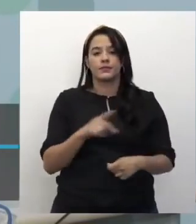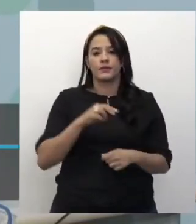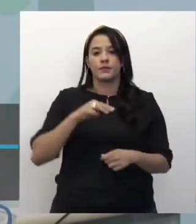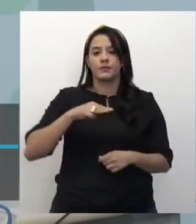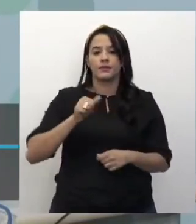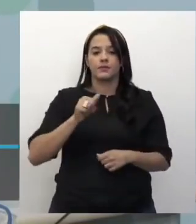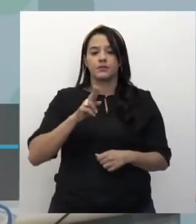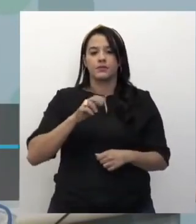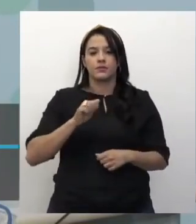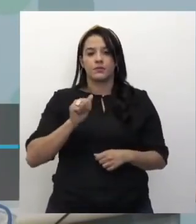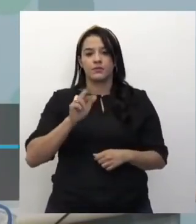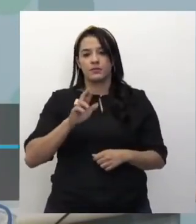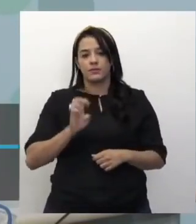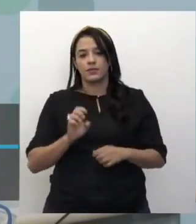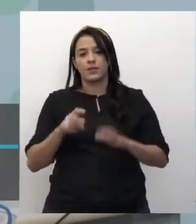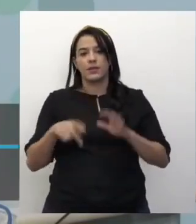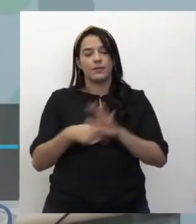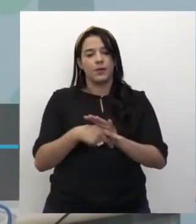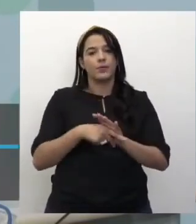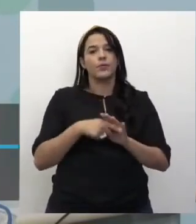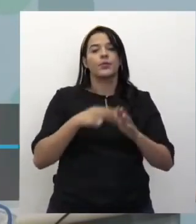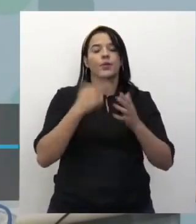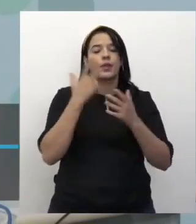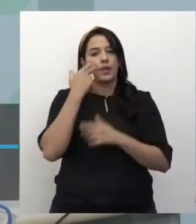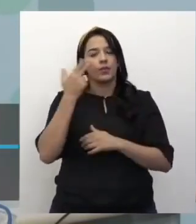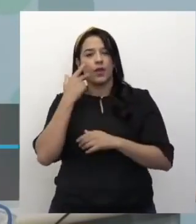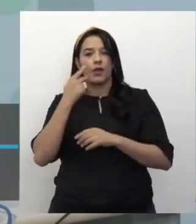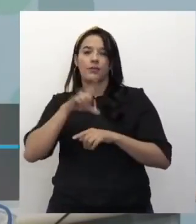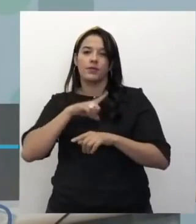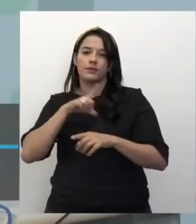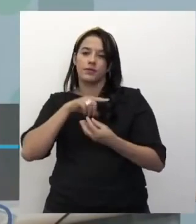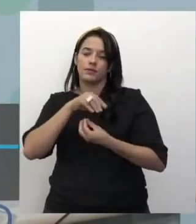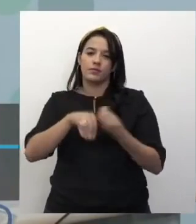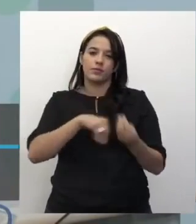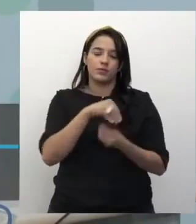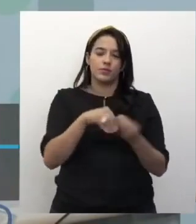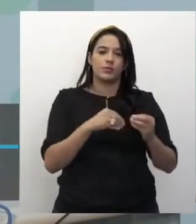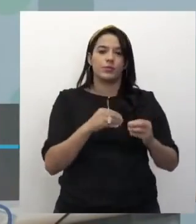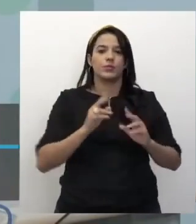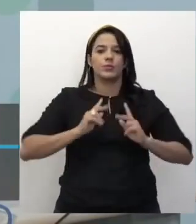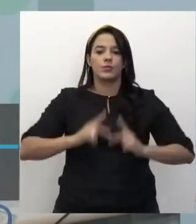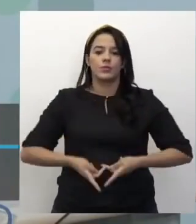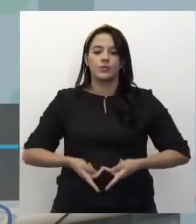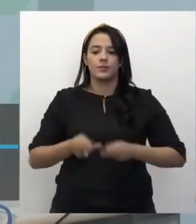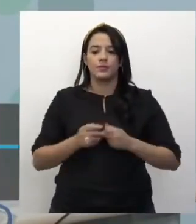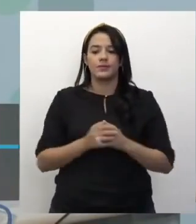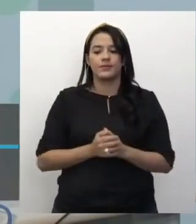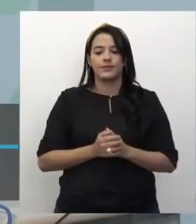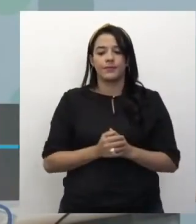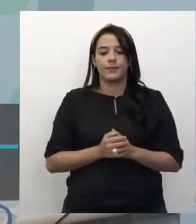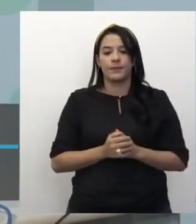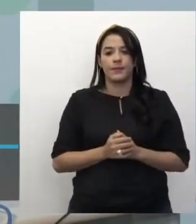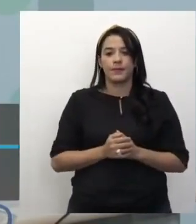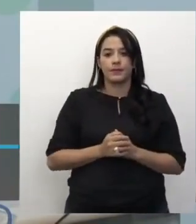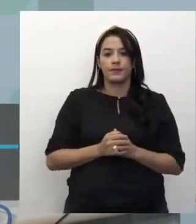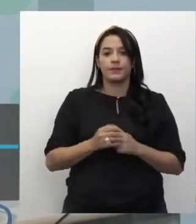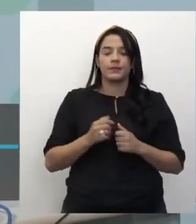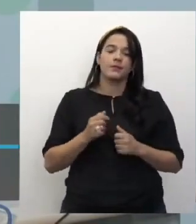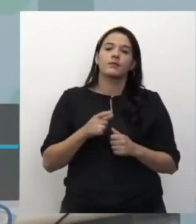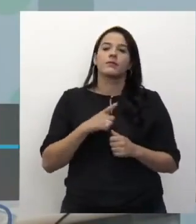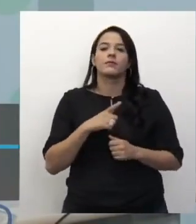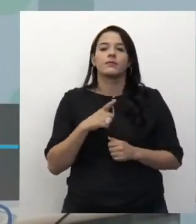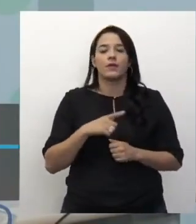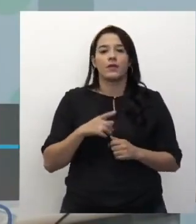rural humanizada. A aluna Ana Clara também, paisagem rural humanizada, mas todo mundo aqui está falando que teve ali